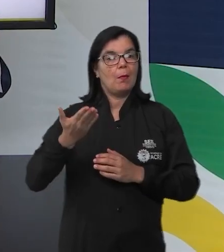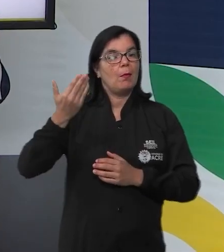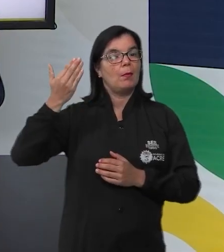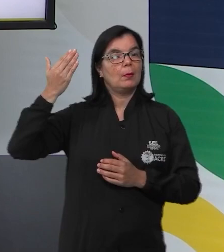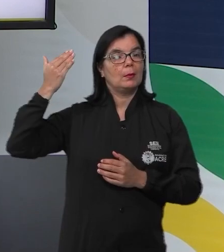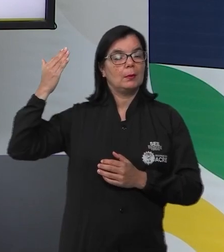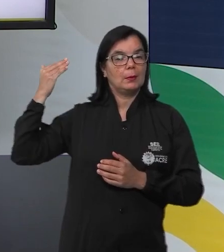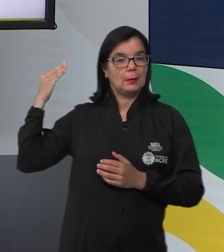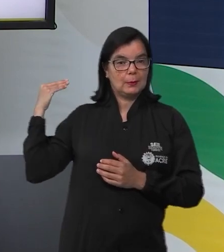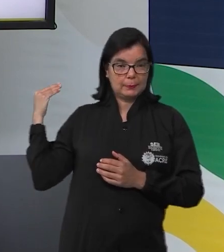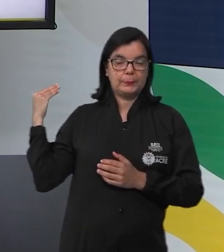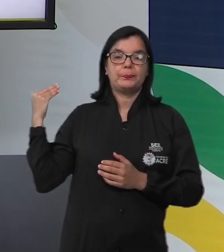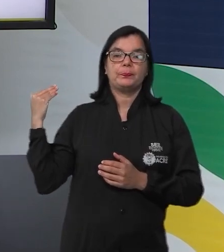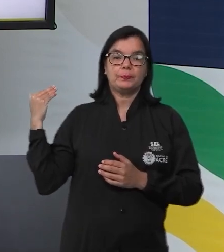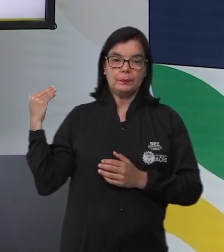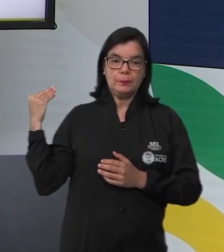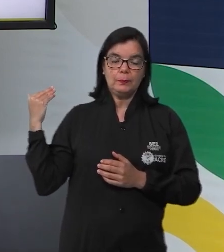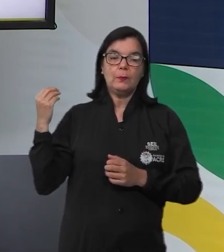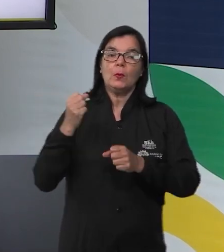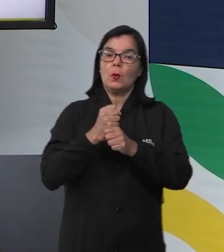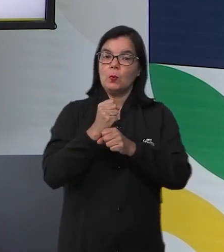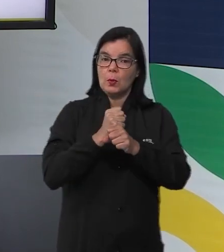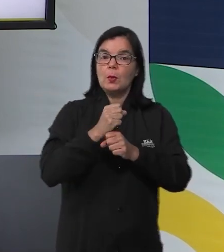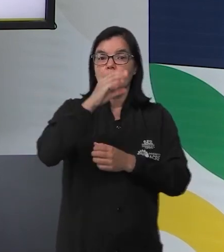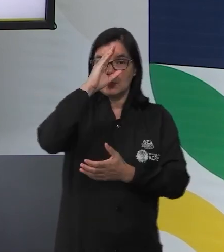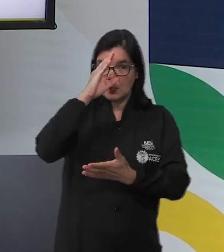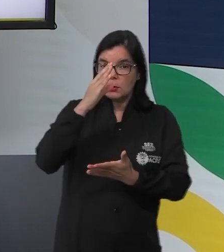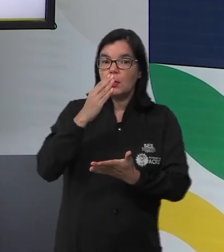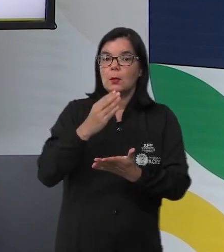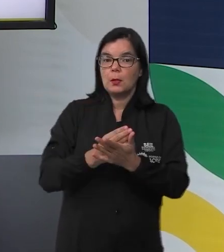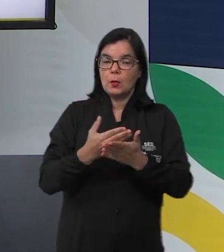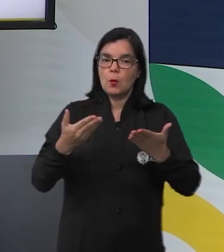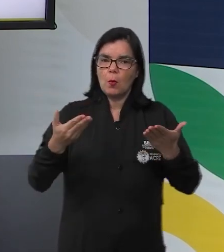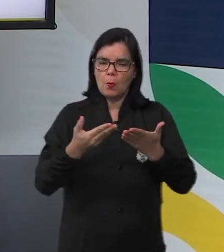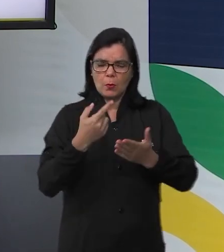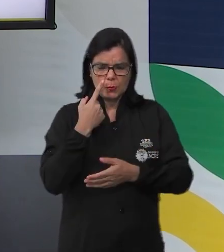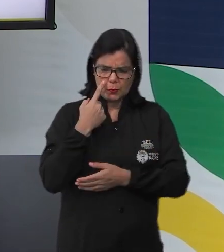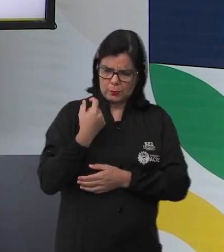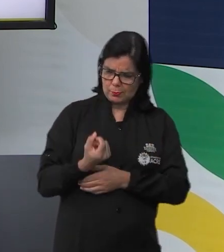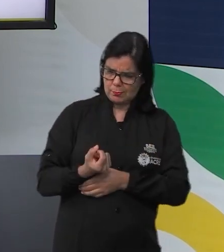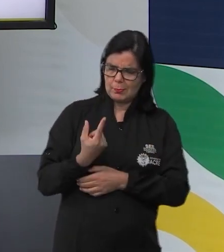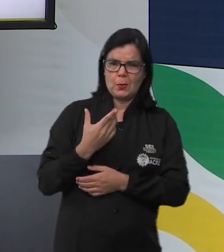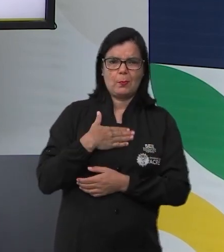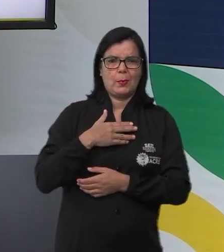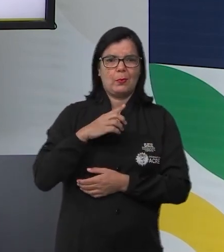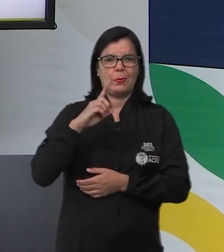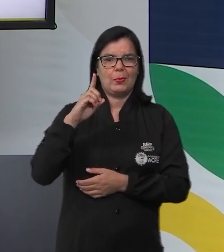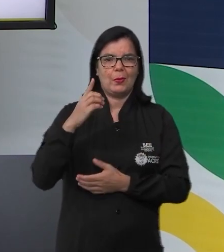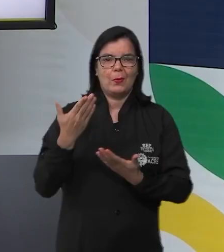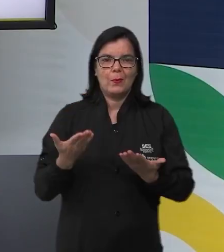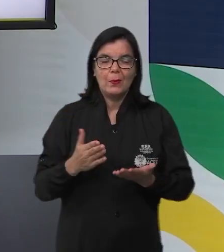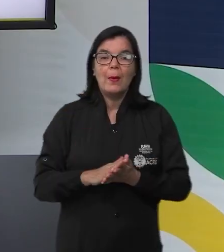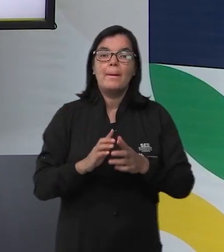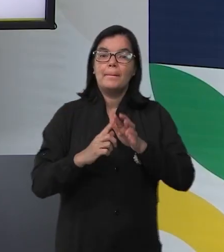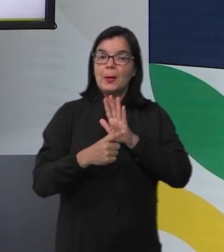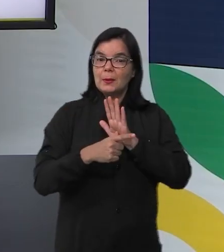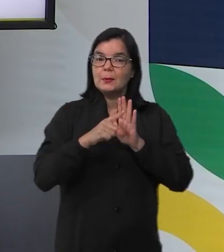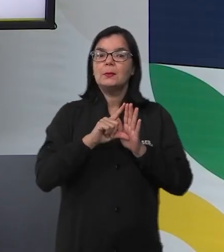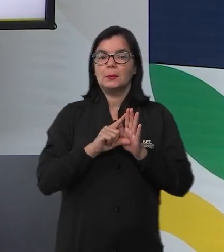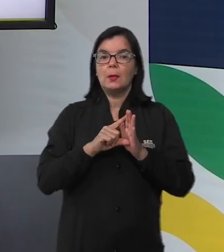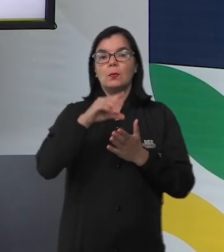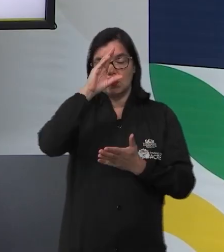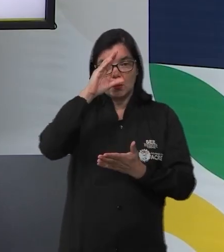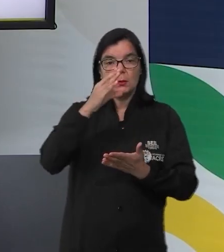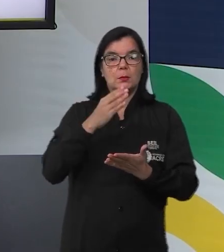naquela época, muitos anos atrás, eles acreditavam realmente. Hoje a gente olha assim e fala, meu Deus, que absurdo. Mas antes, era o que